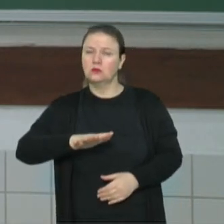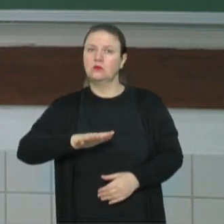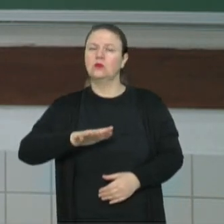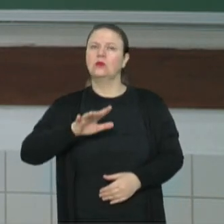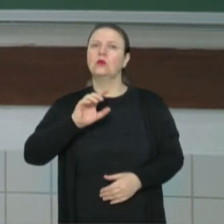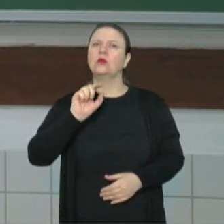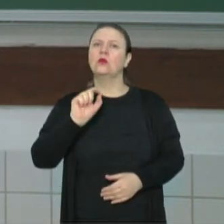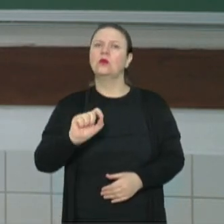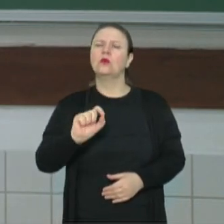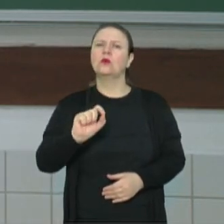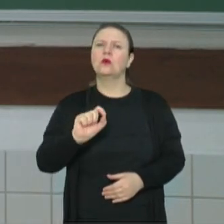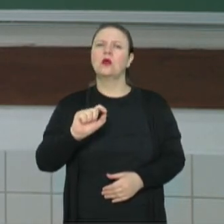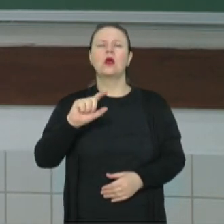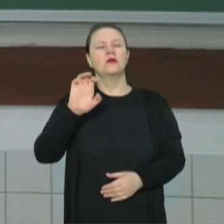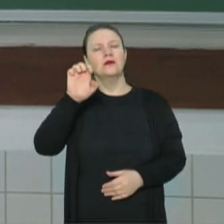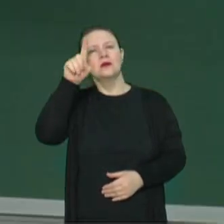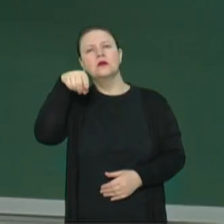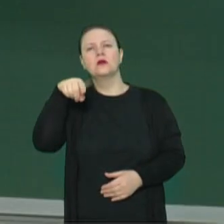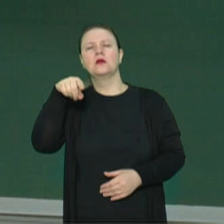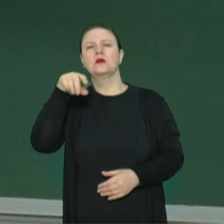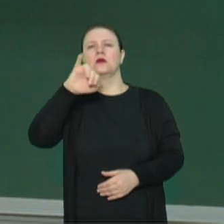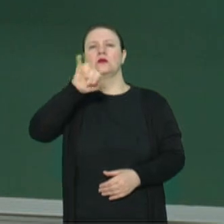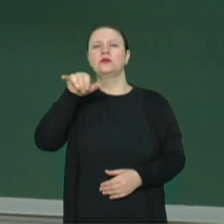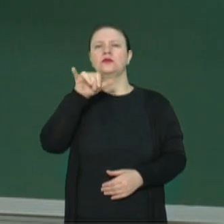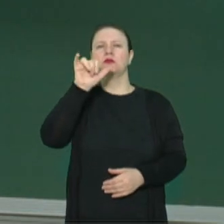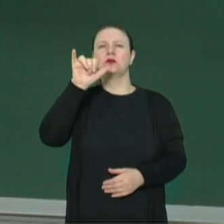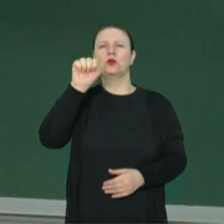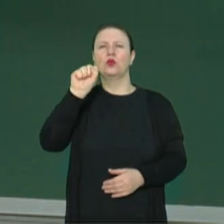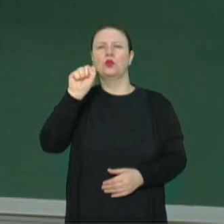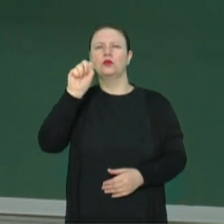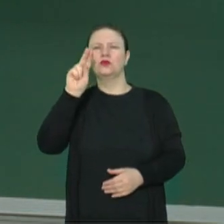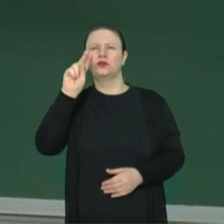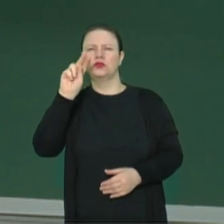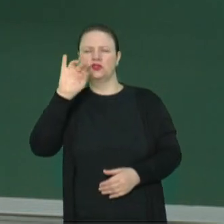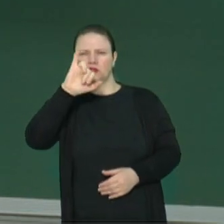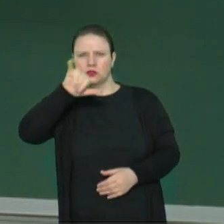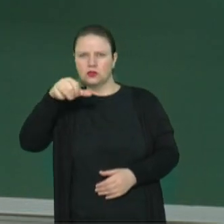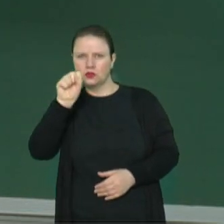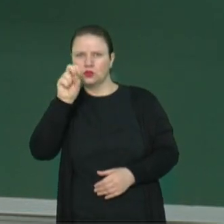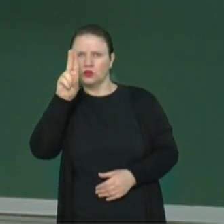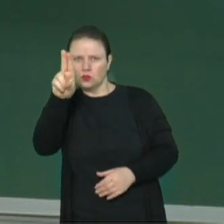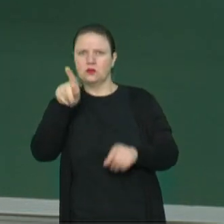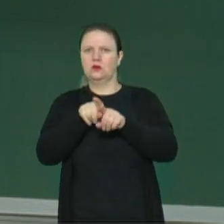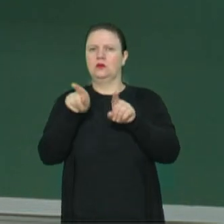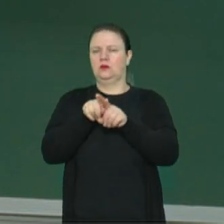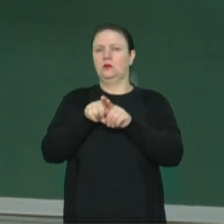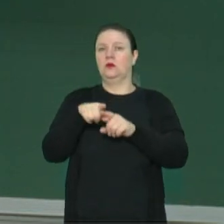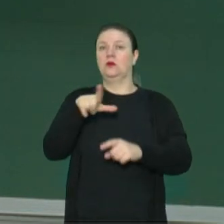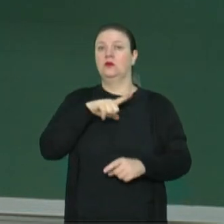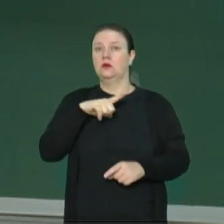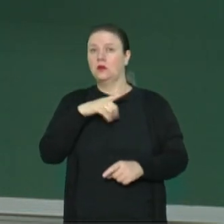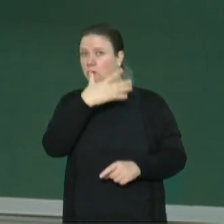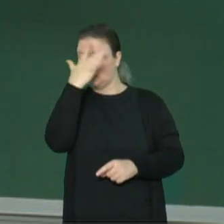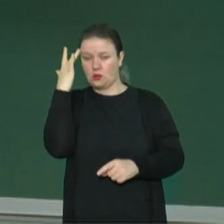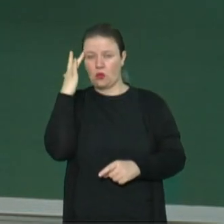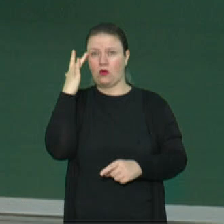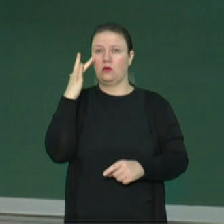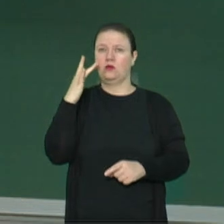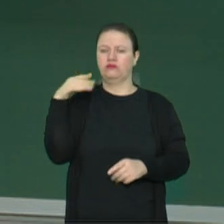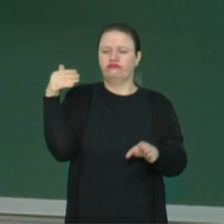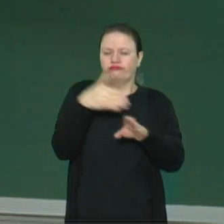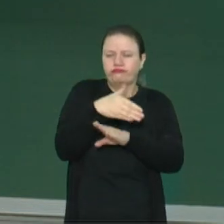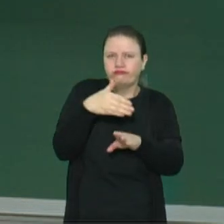então, é jiu-jitsu, né? Você já deve ter ouvido muitas vezes falar assim, só o jiu-jitsu salva. Então, o pessoal que vai para o chão,